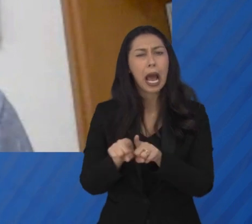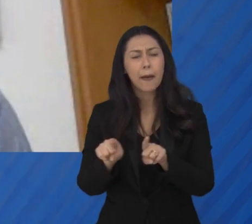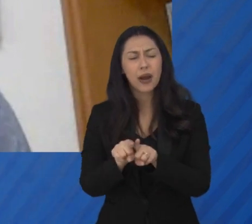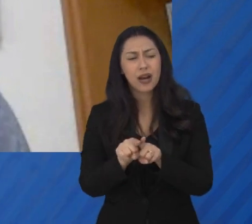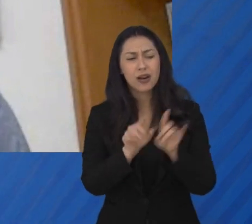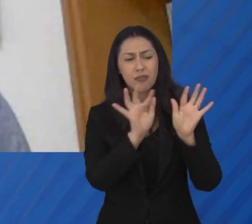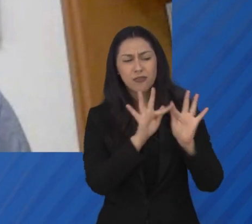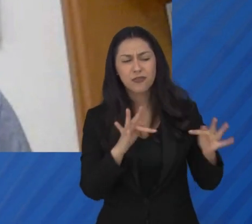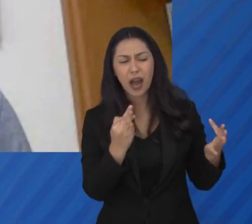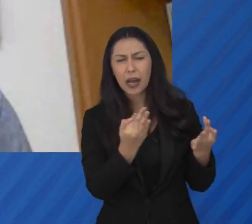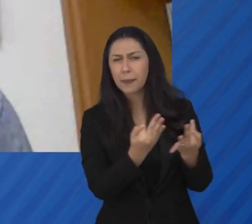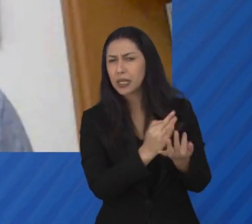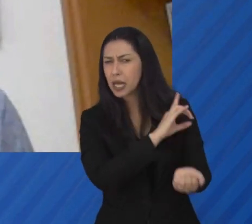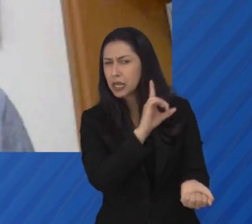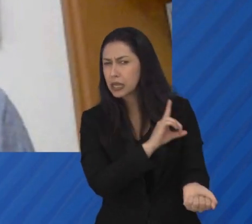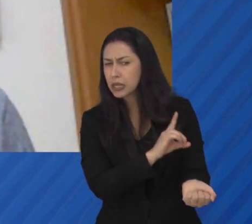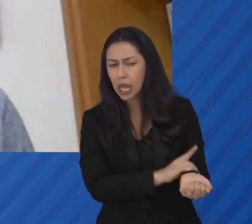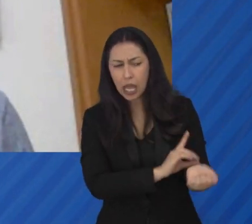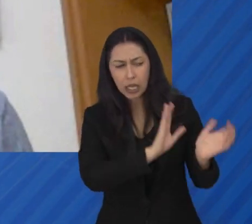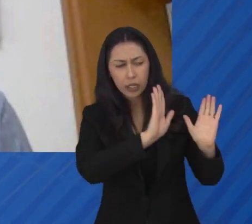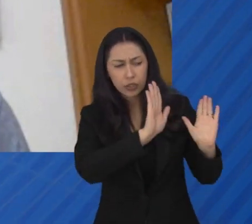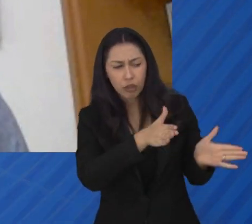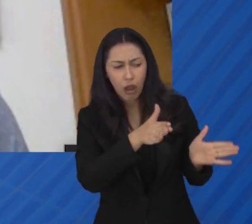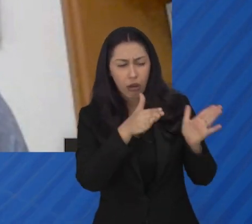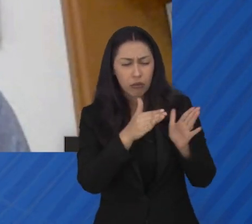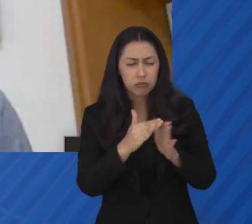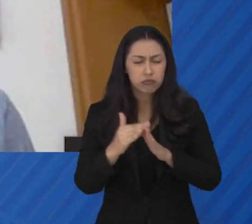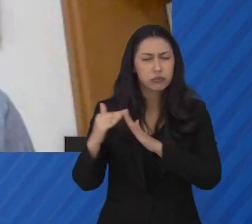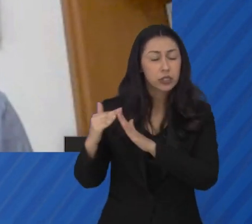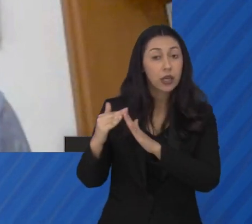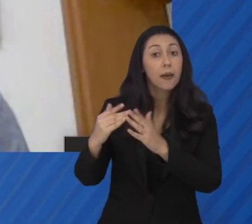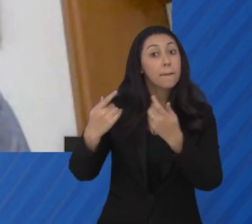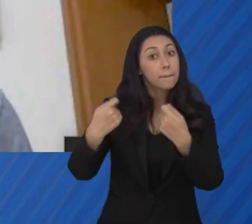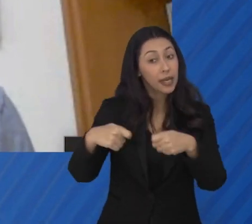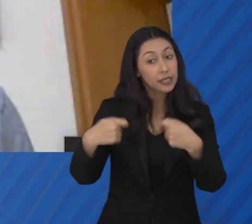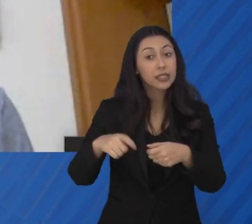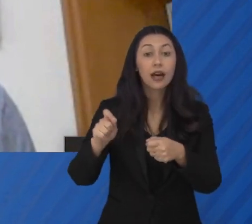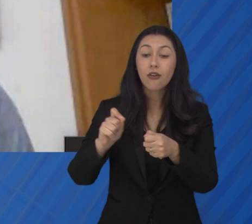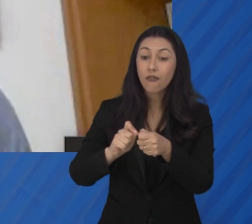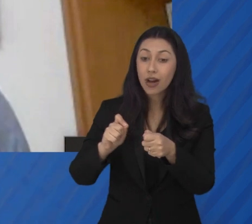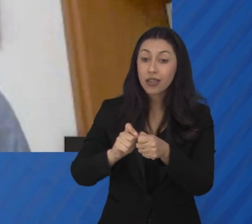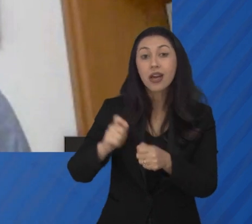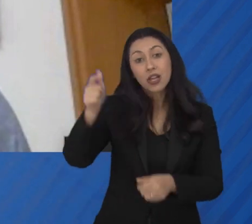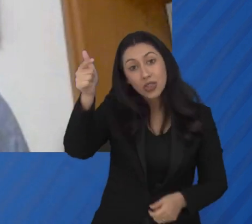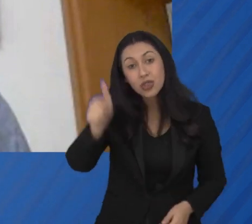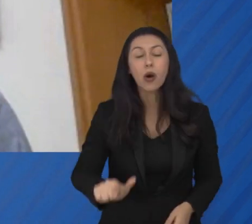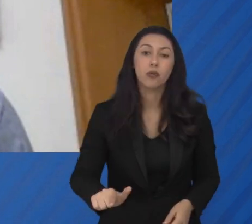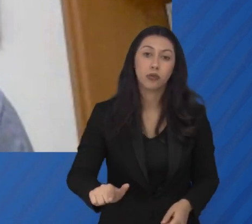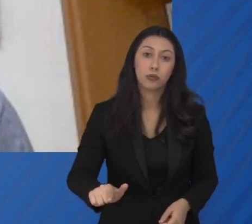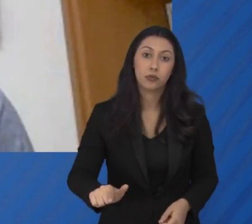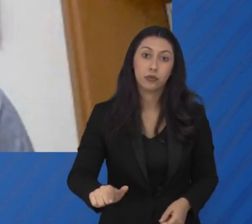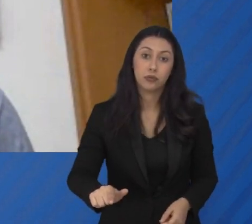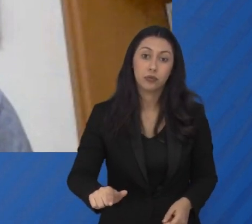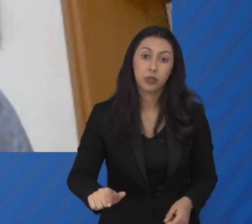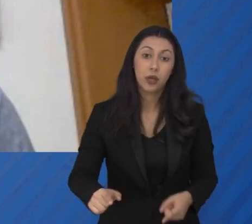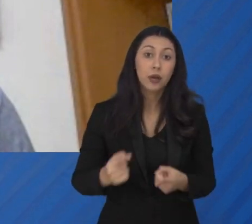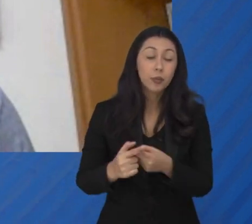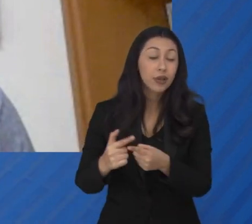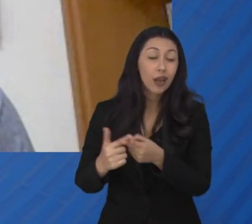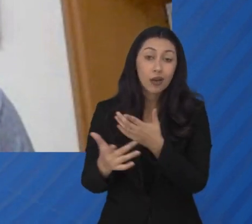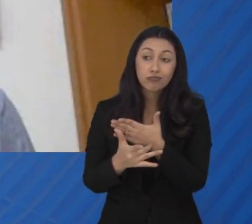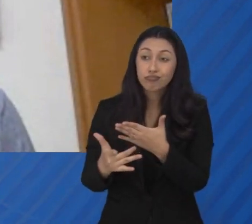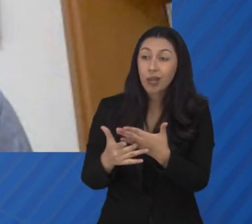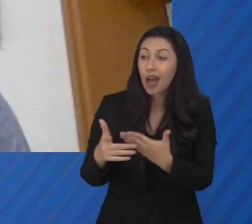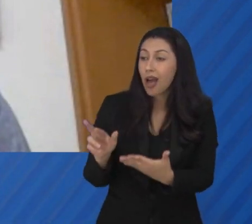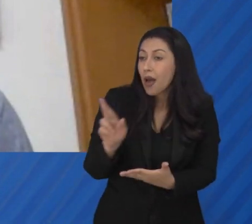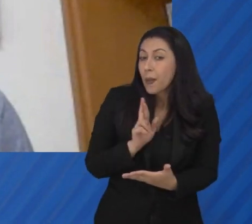sugestivos, se tem mais pessoas com dengue na sua casa ou na sua vizinhança, você deve repetir o teste, né? Porque